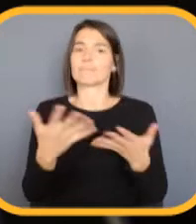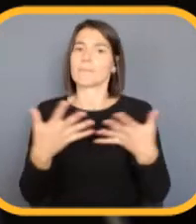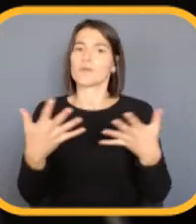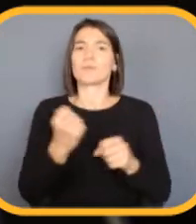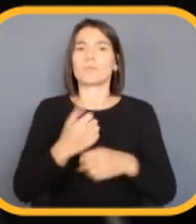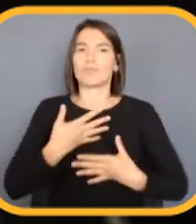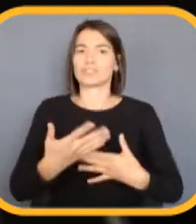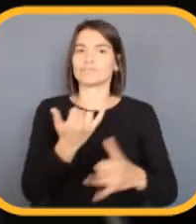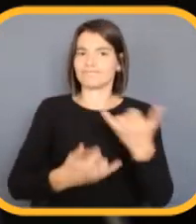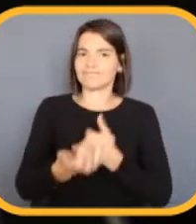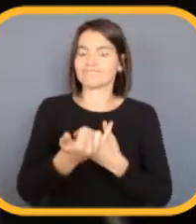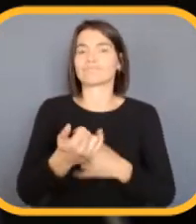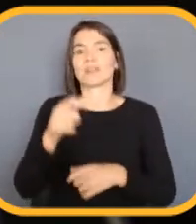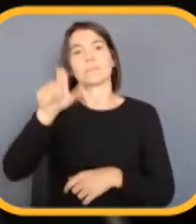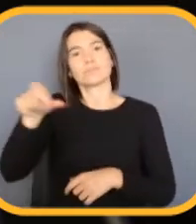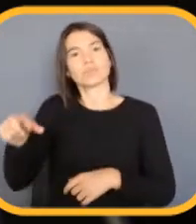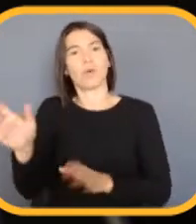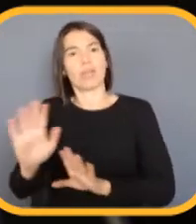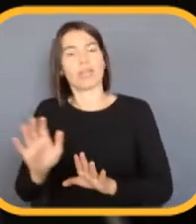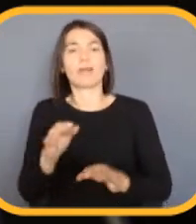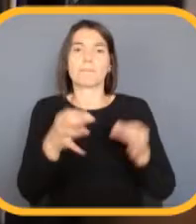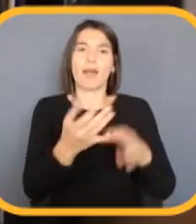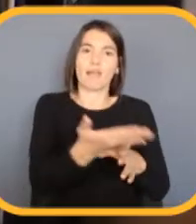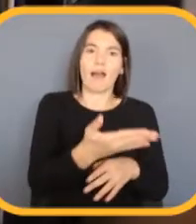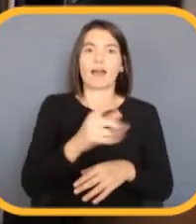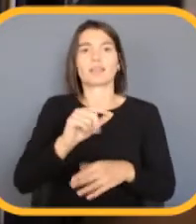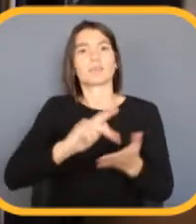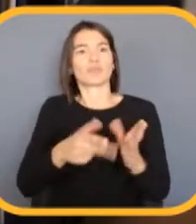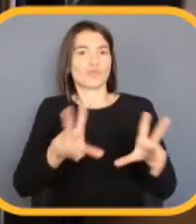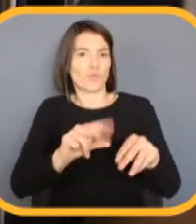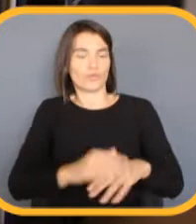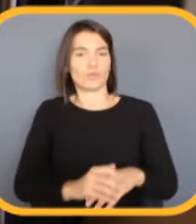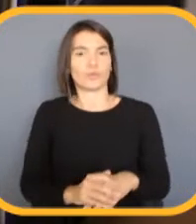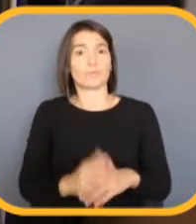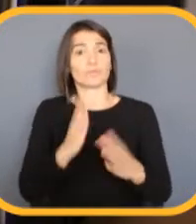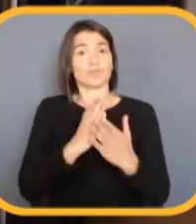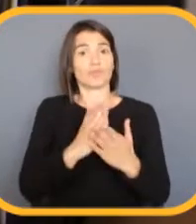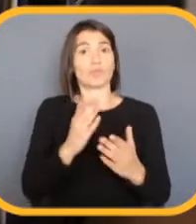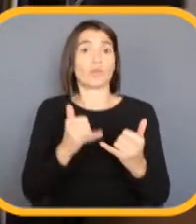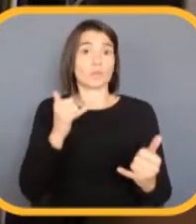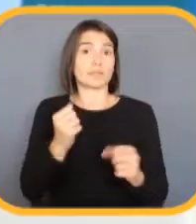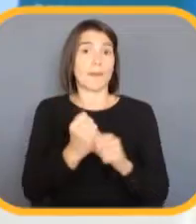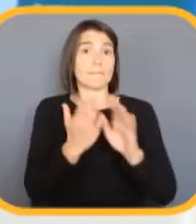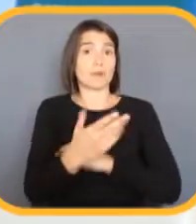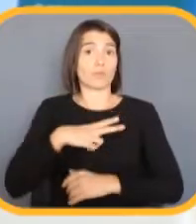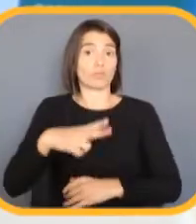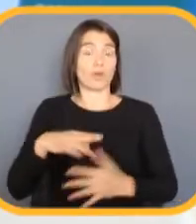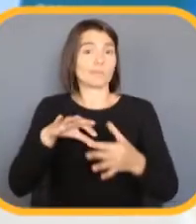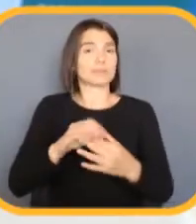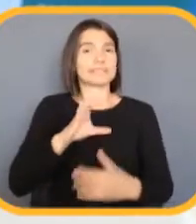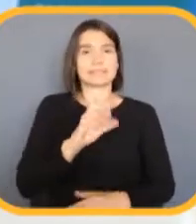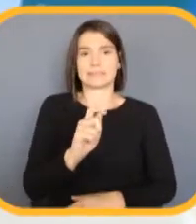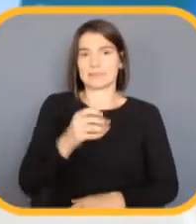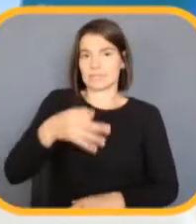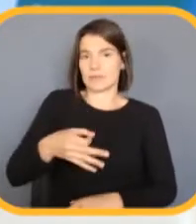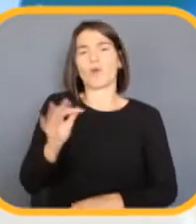cada vez mais se verifica a substituição de algumas profissões por máquinas e novas tecnologias. O estudo